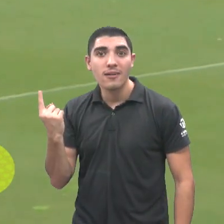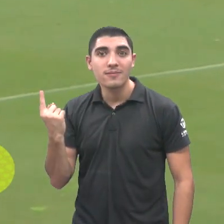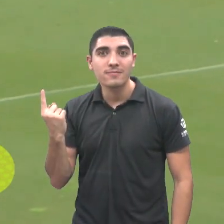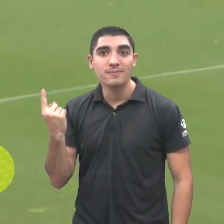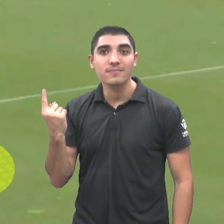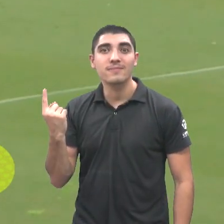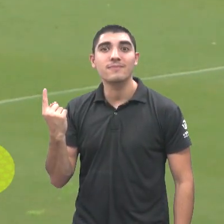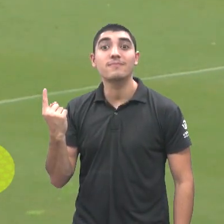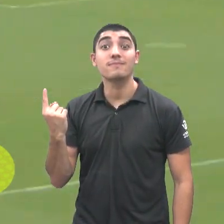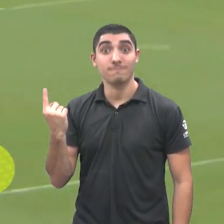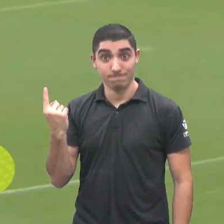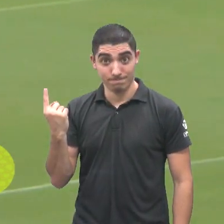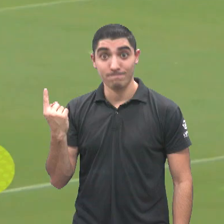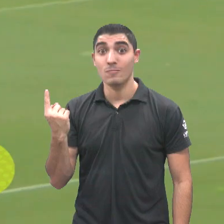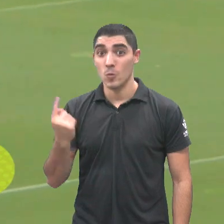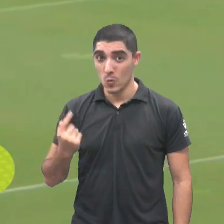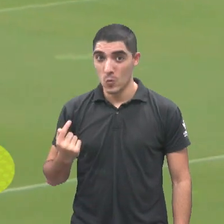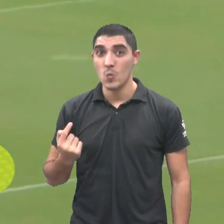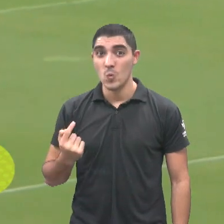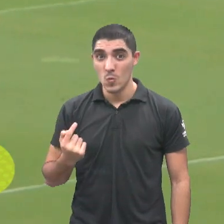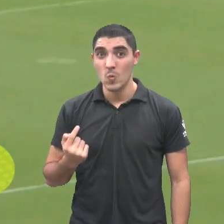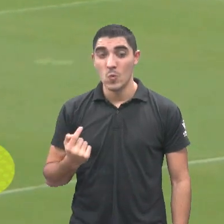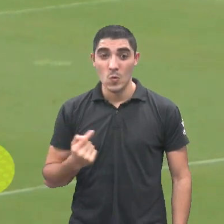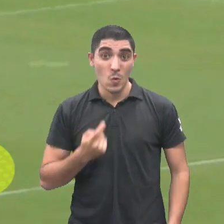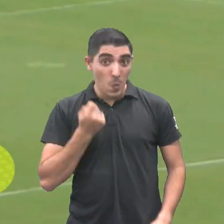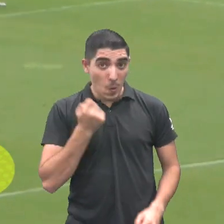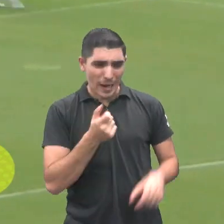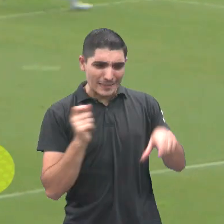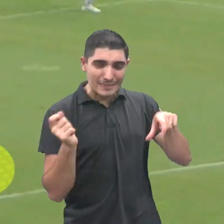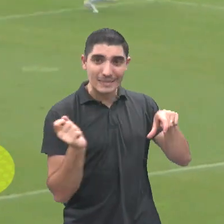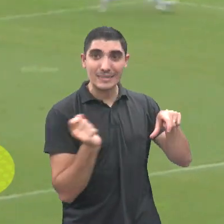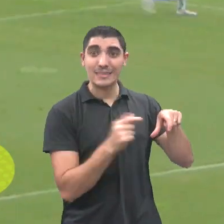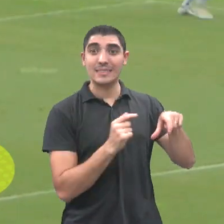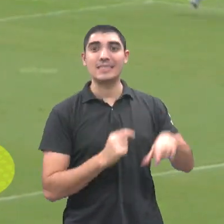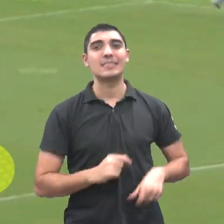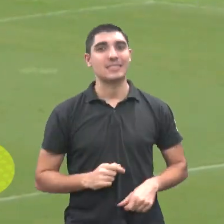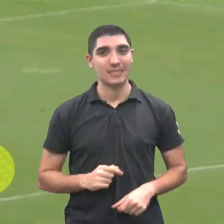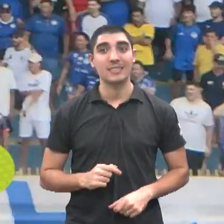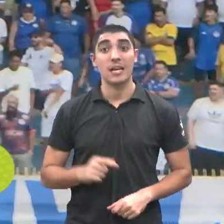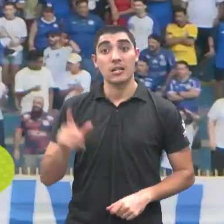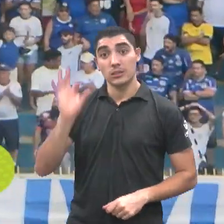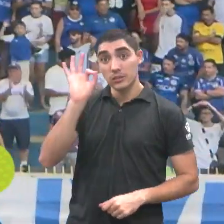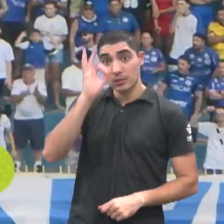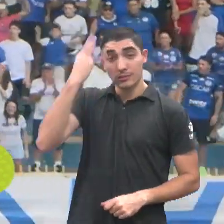Ariel, mas no caminho tinha Thiago Rubim para tirar em cima da linha.